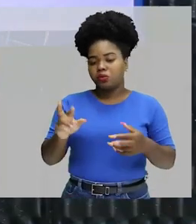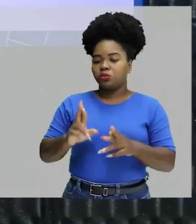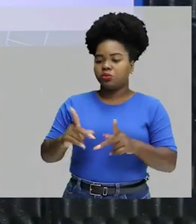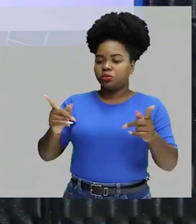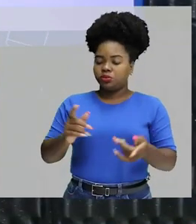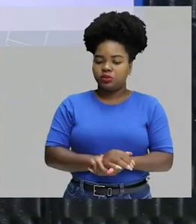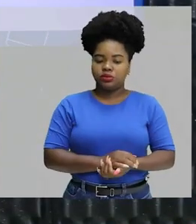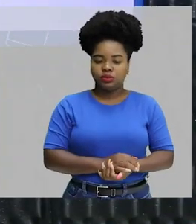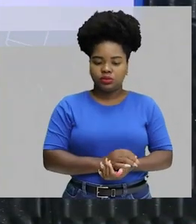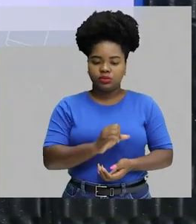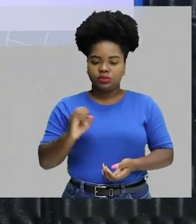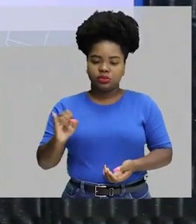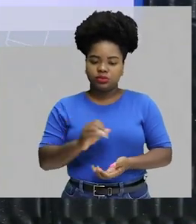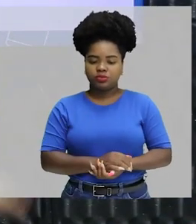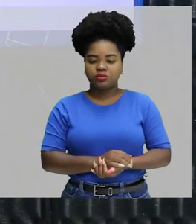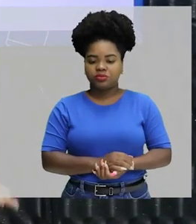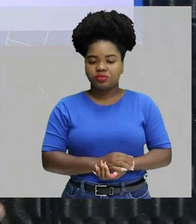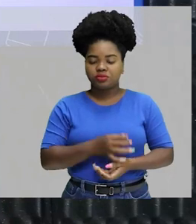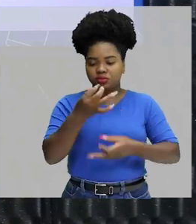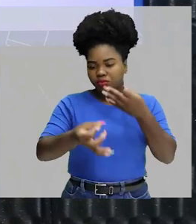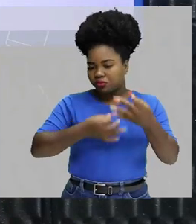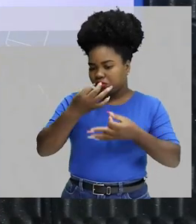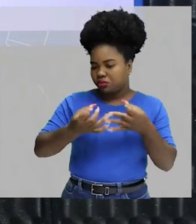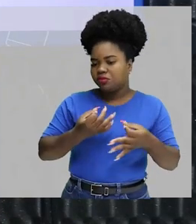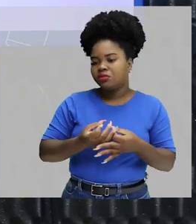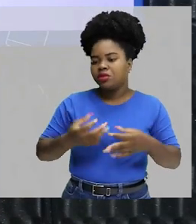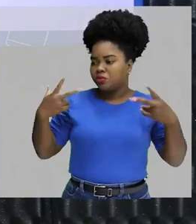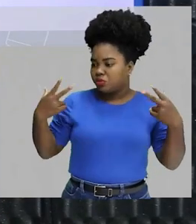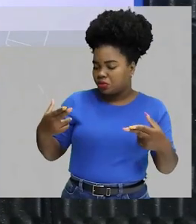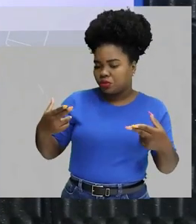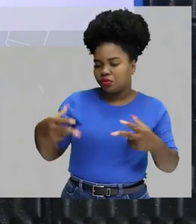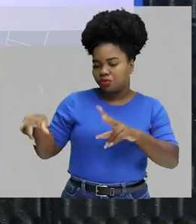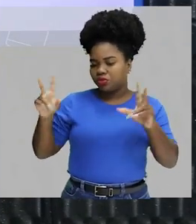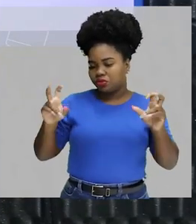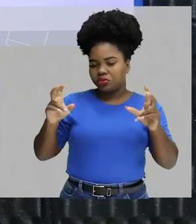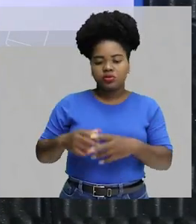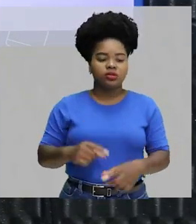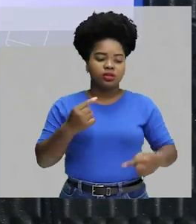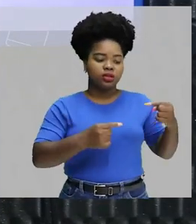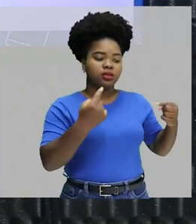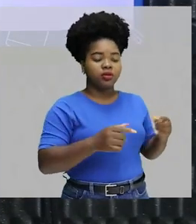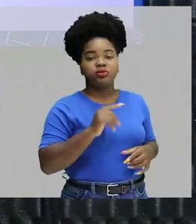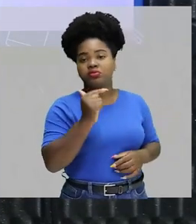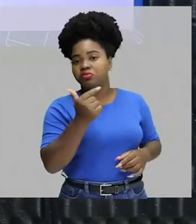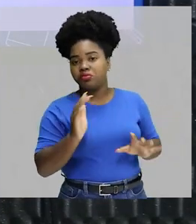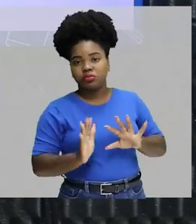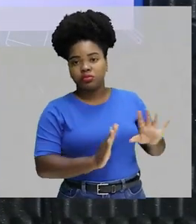opinião sobre um assunto não haveria debate seríamos robôs seríamos teleguiados